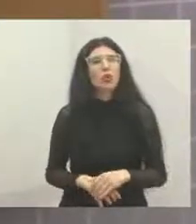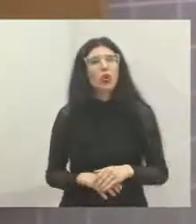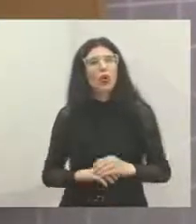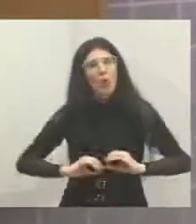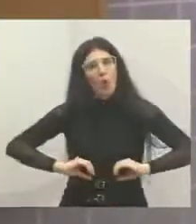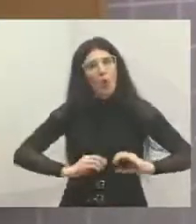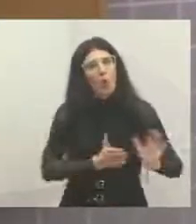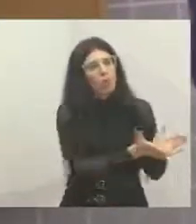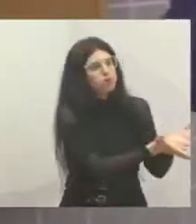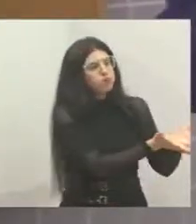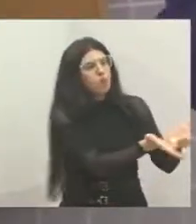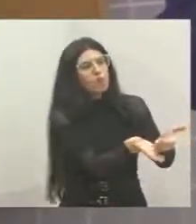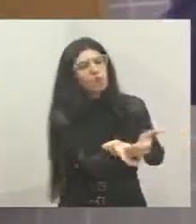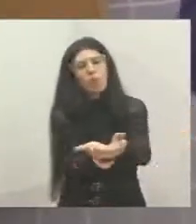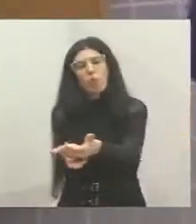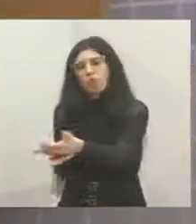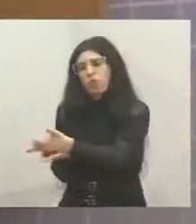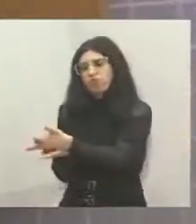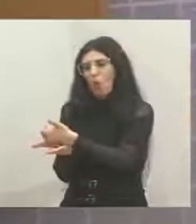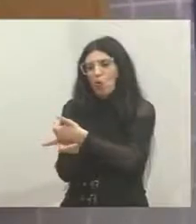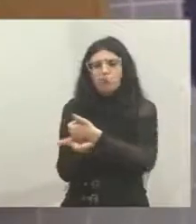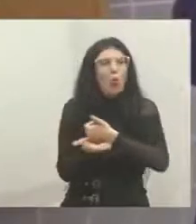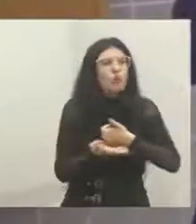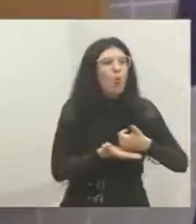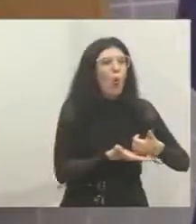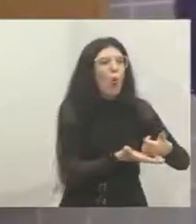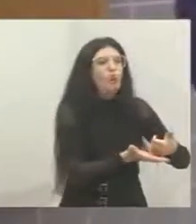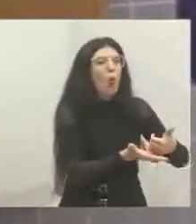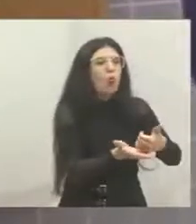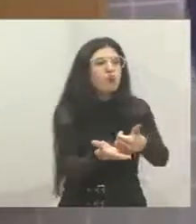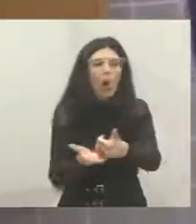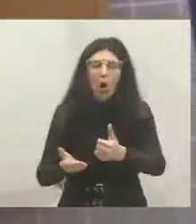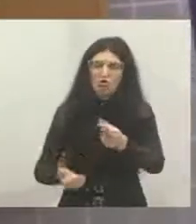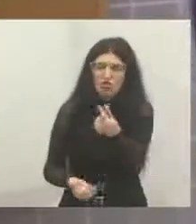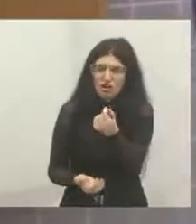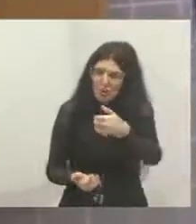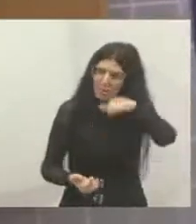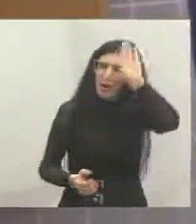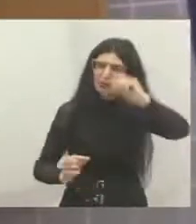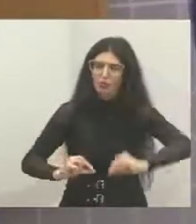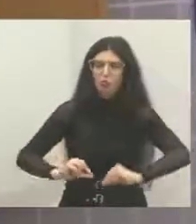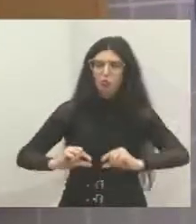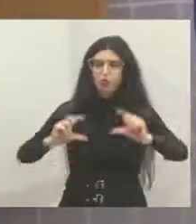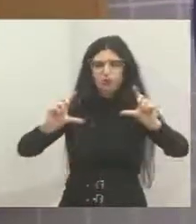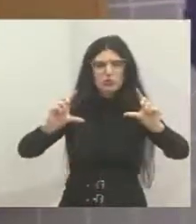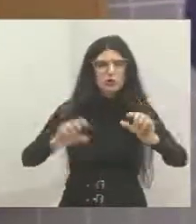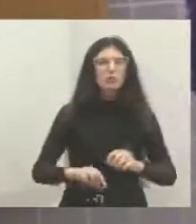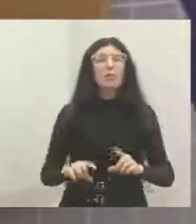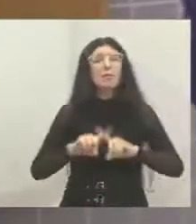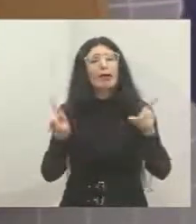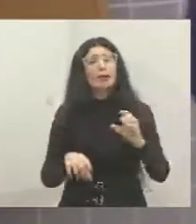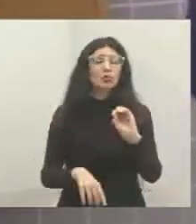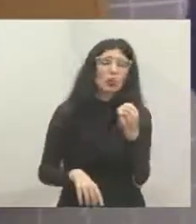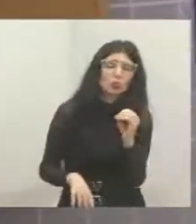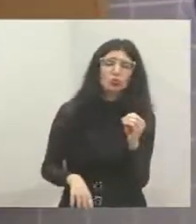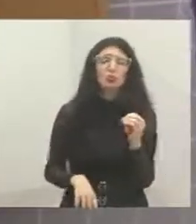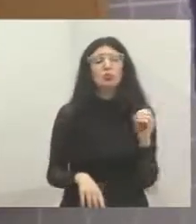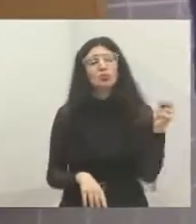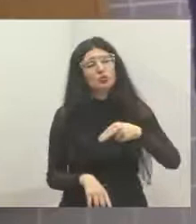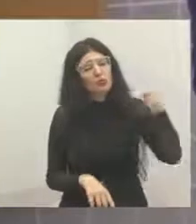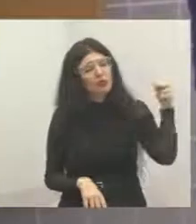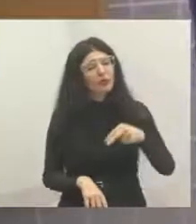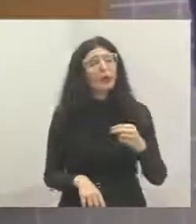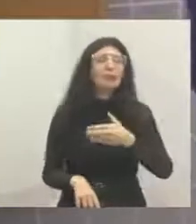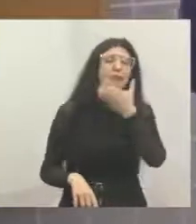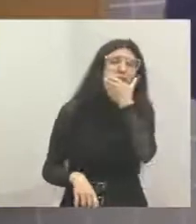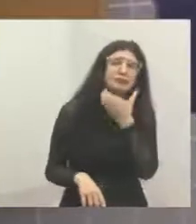valor aplicado na conta, que a gente não tem como saber, que muitas coisas podem ocorrer de outubro, novembro e dezembro de